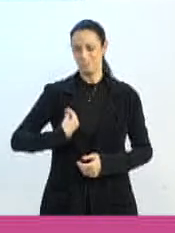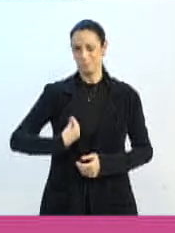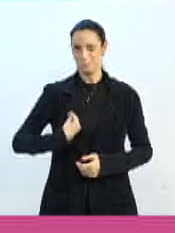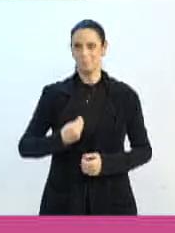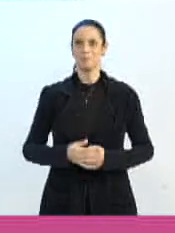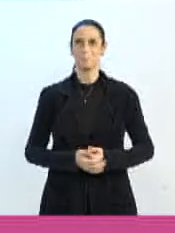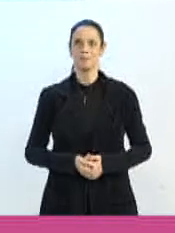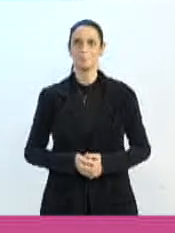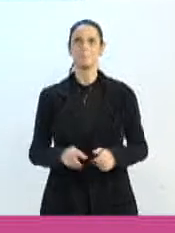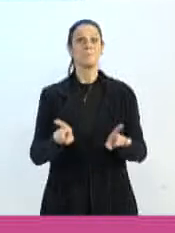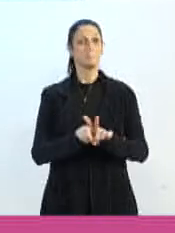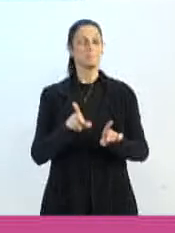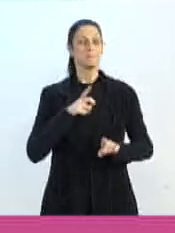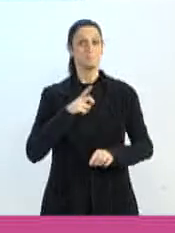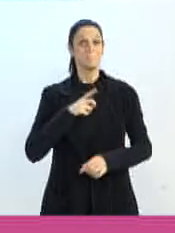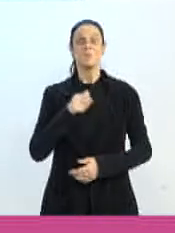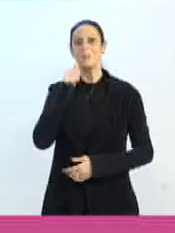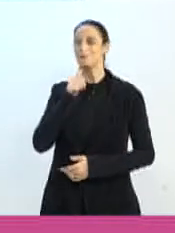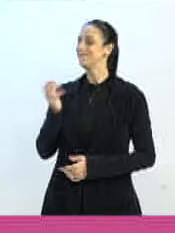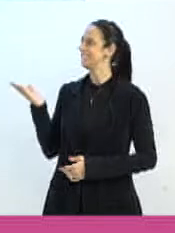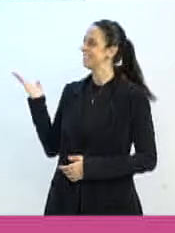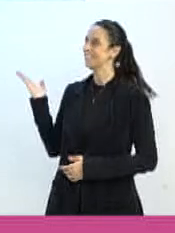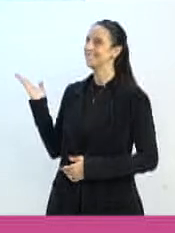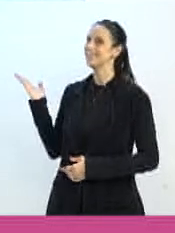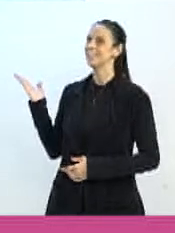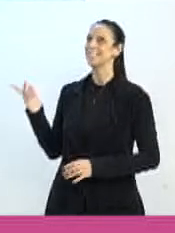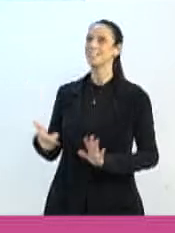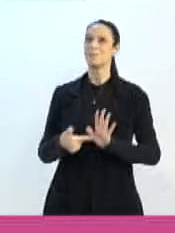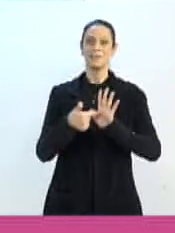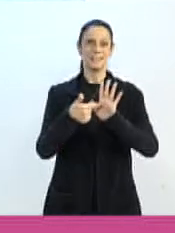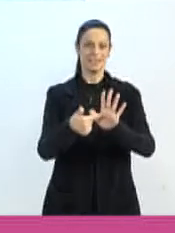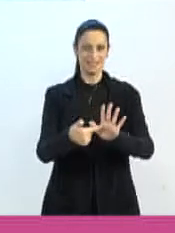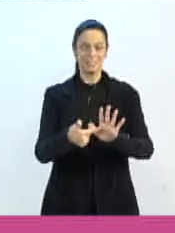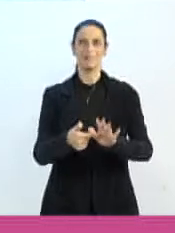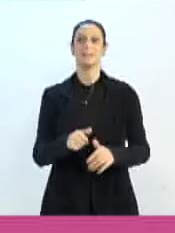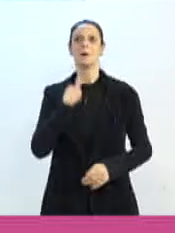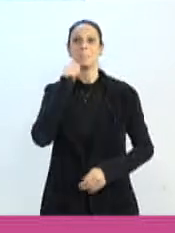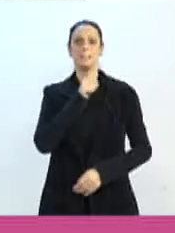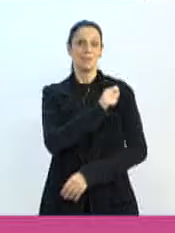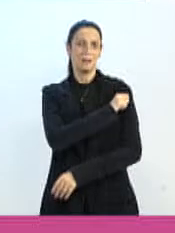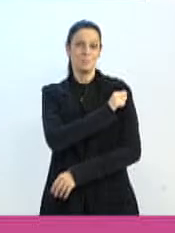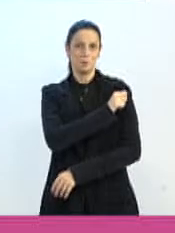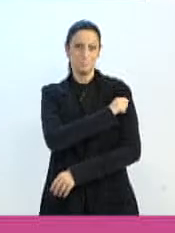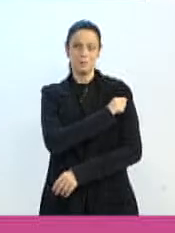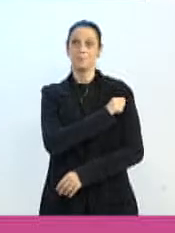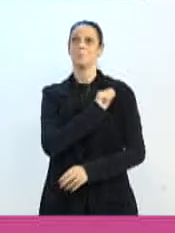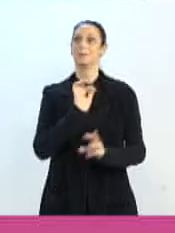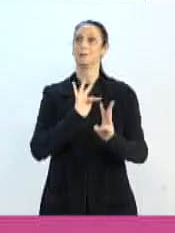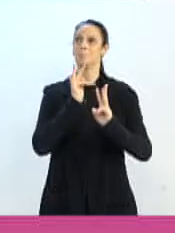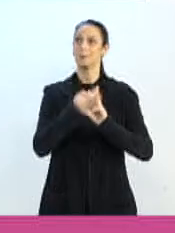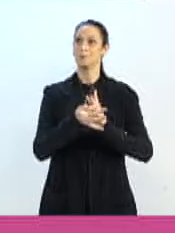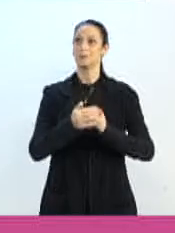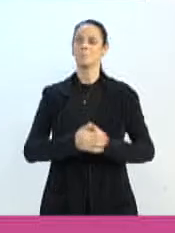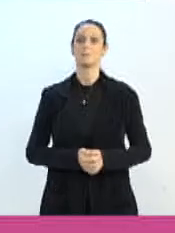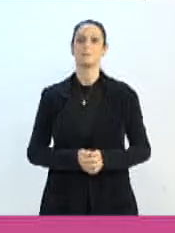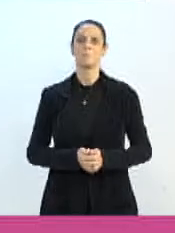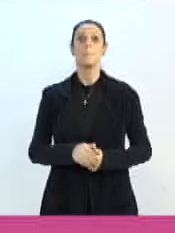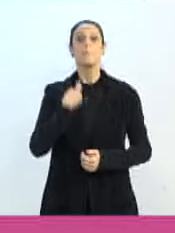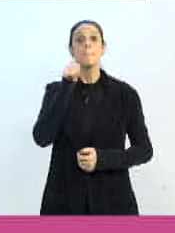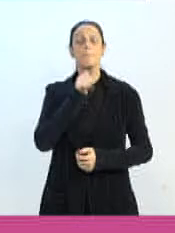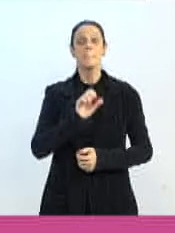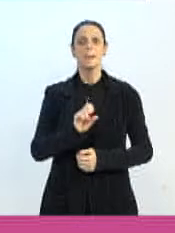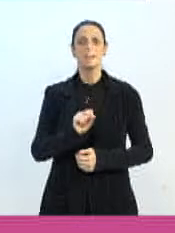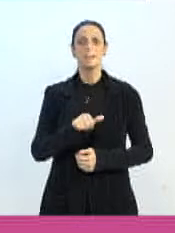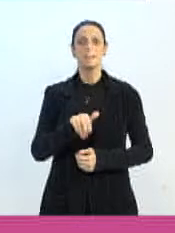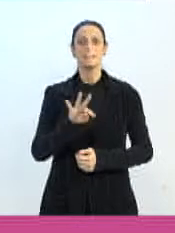Teve apresentação aqui a Joana, uma aluna da Secretaria da Família. A dona Santa também,